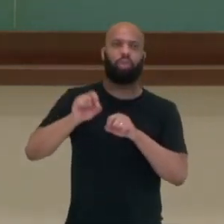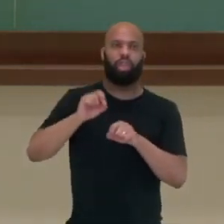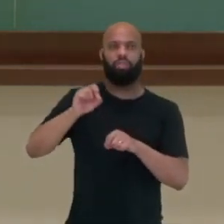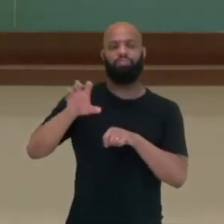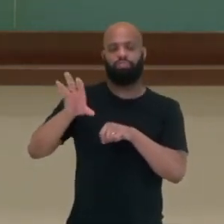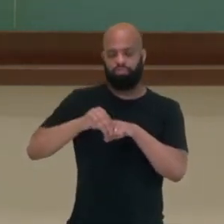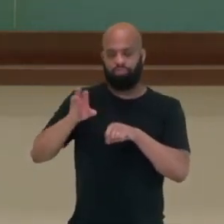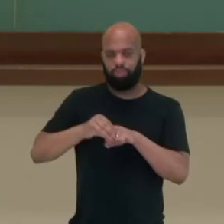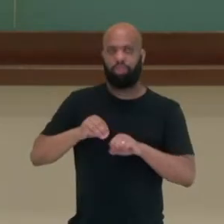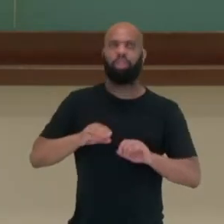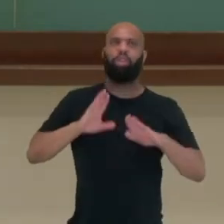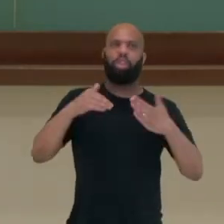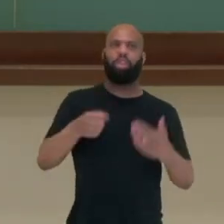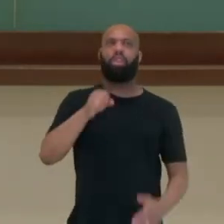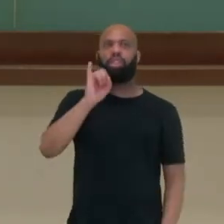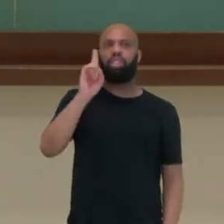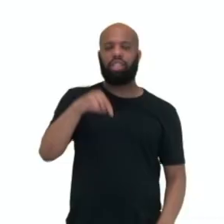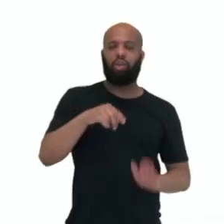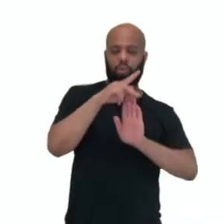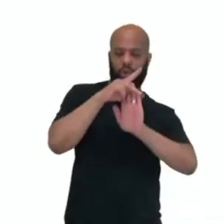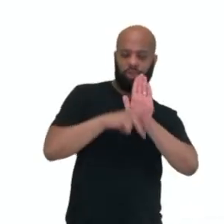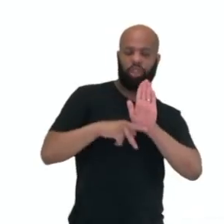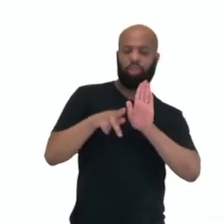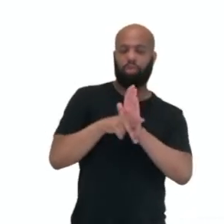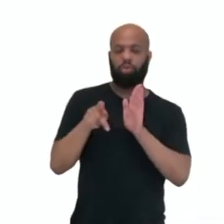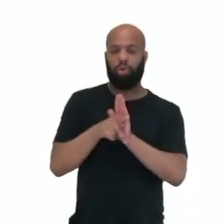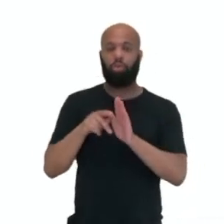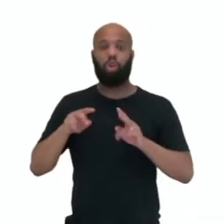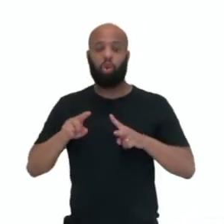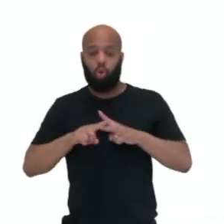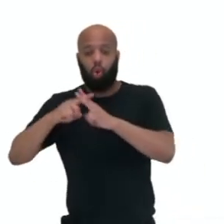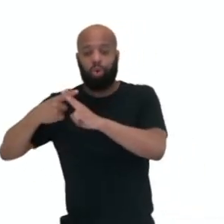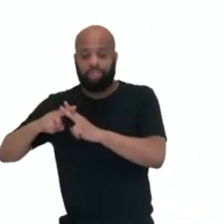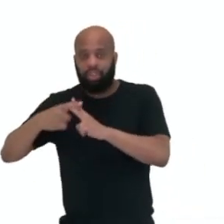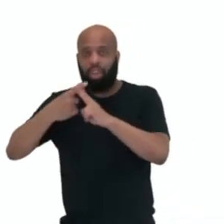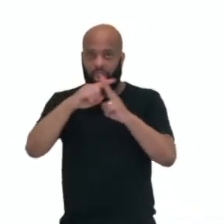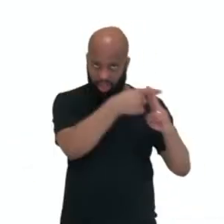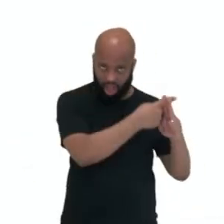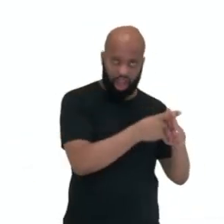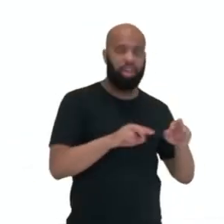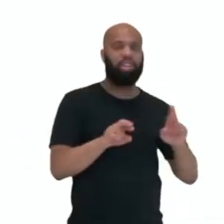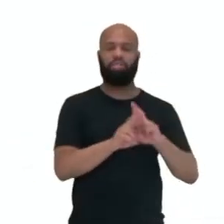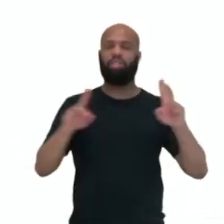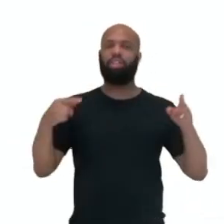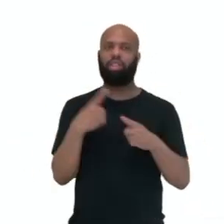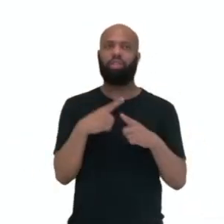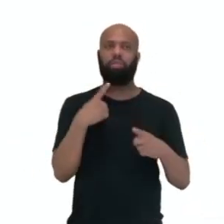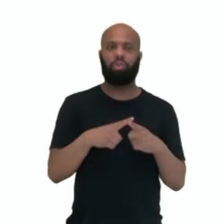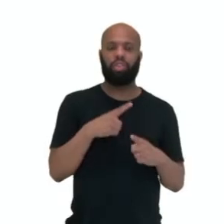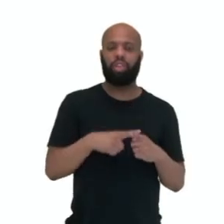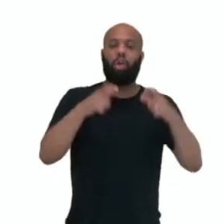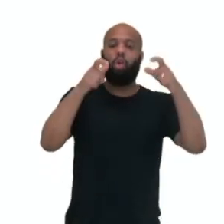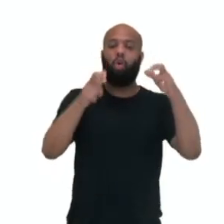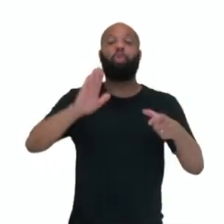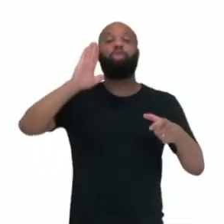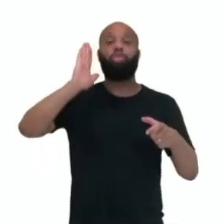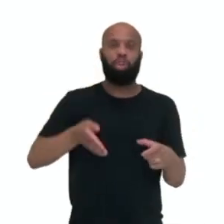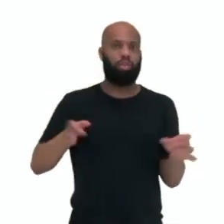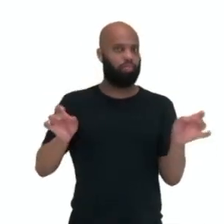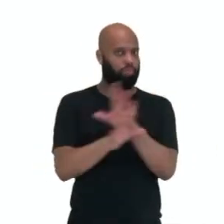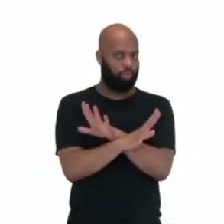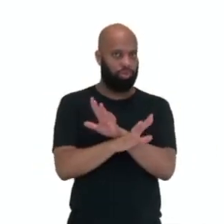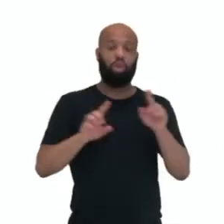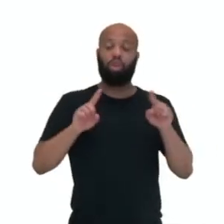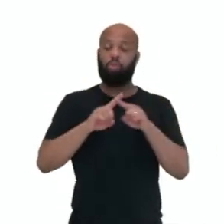conhecimento. Caso se trate de um projeto de restauração ou reforma, é diferente, pois o edifício, o local ou objeto já estarão